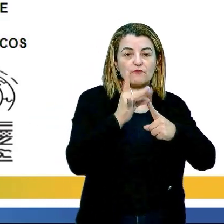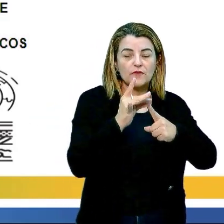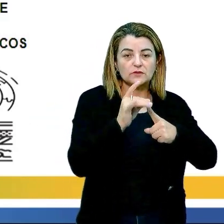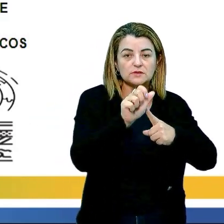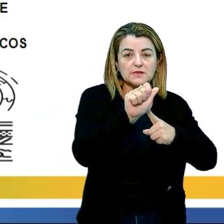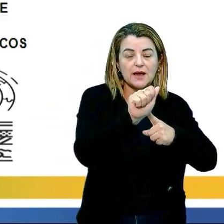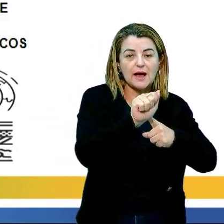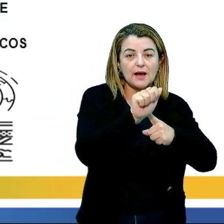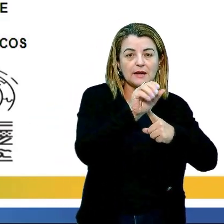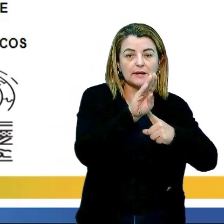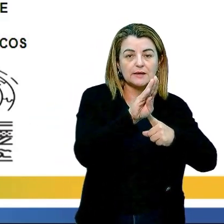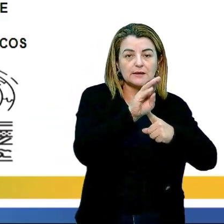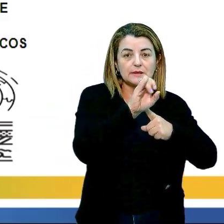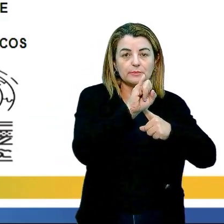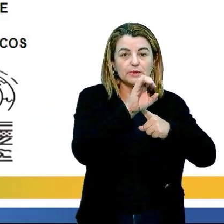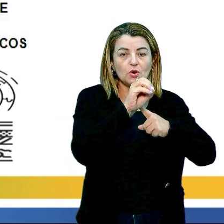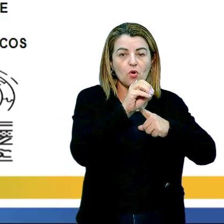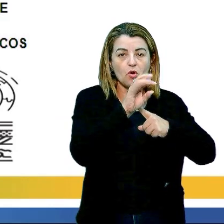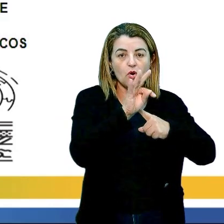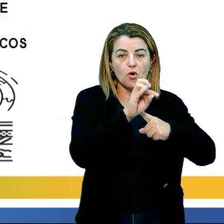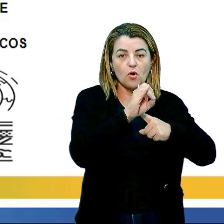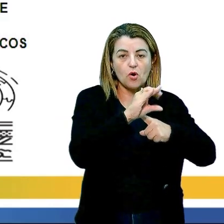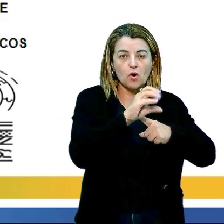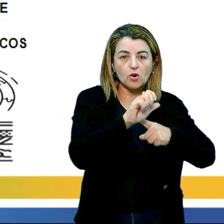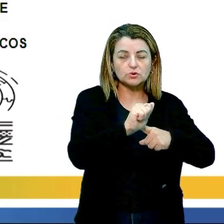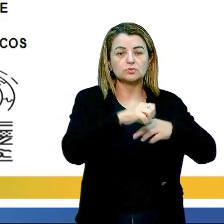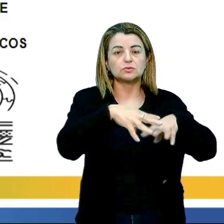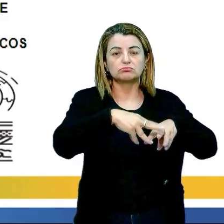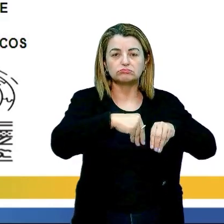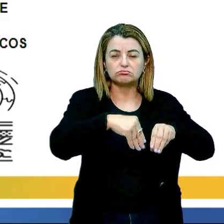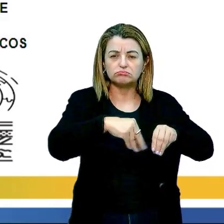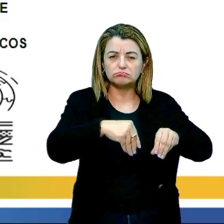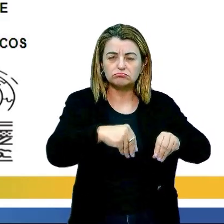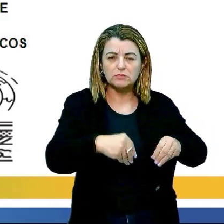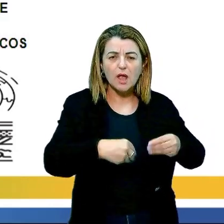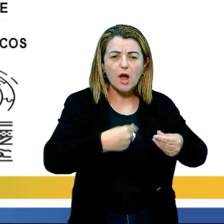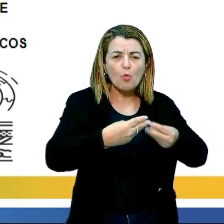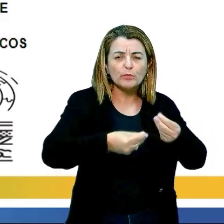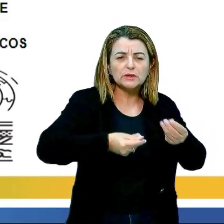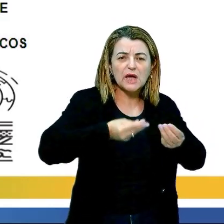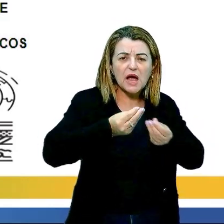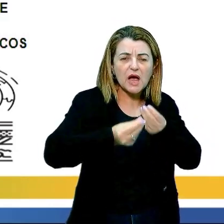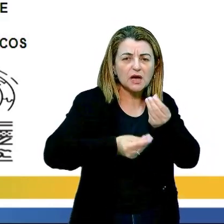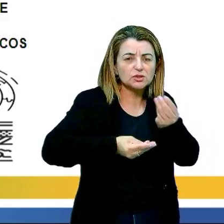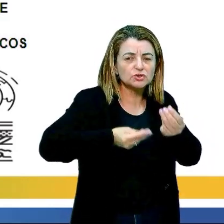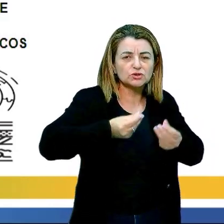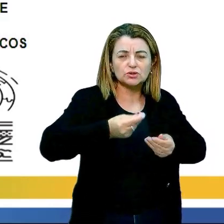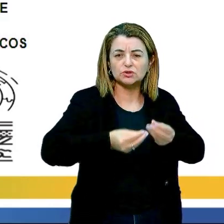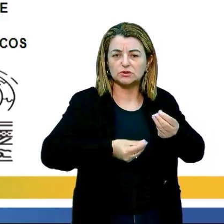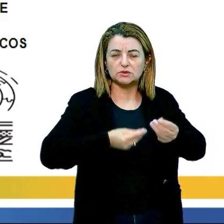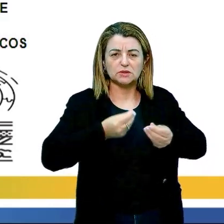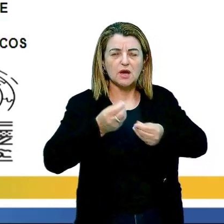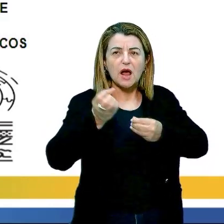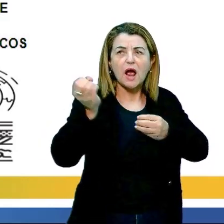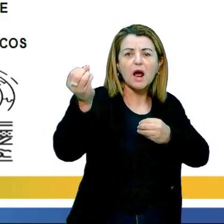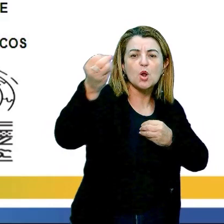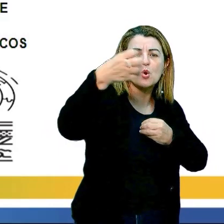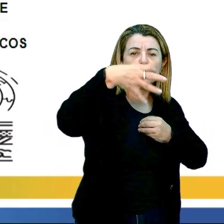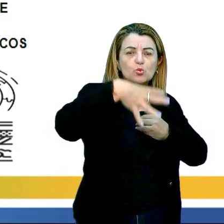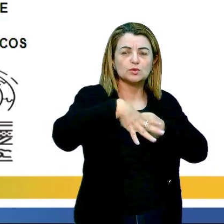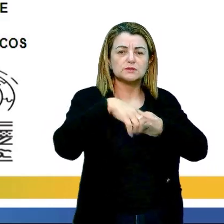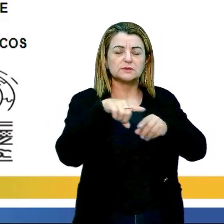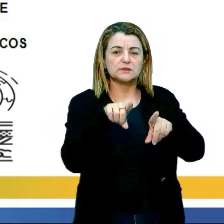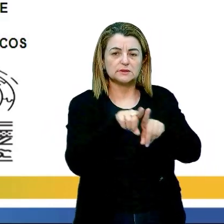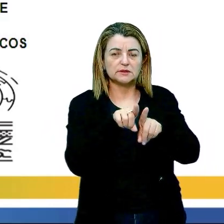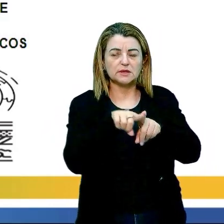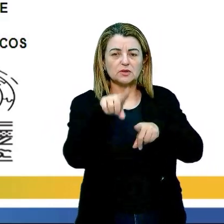exemplo, a luz, a pressão, o solo, a umidade, isso tudo é parte do fator